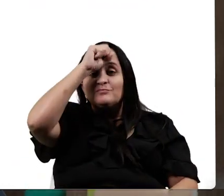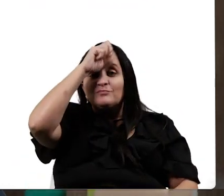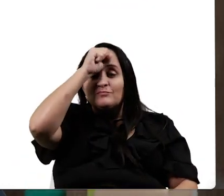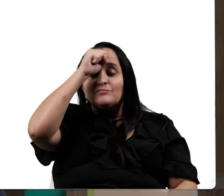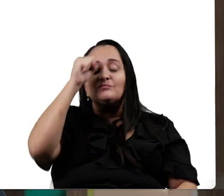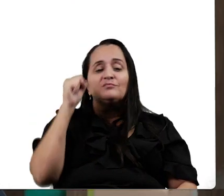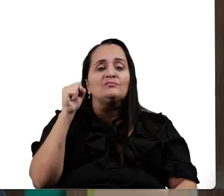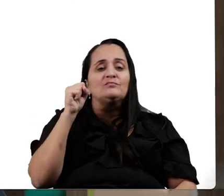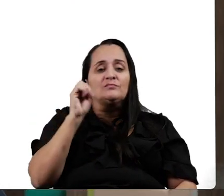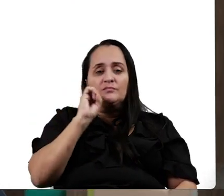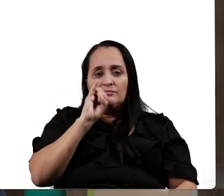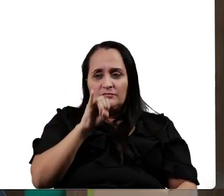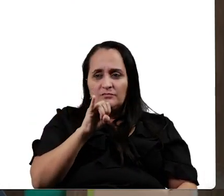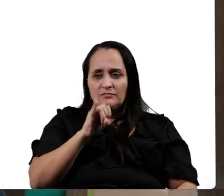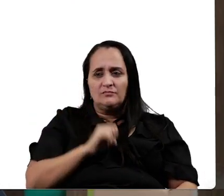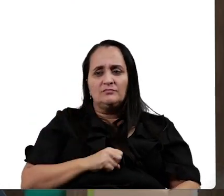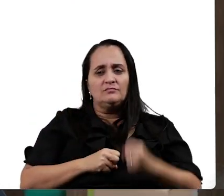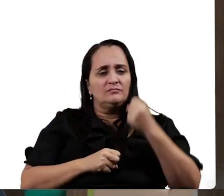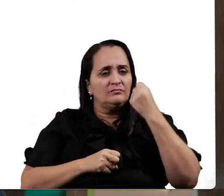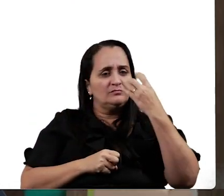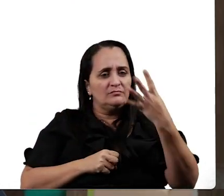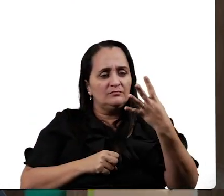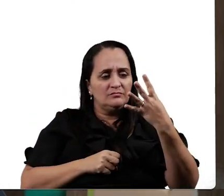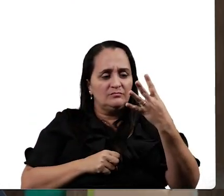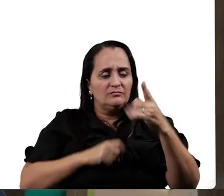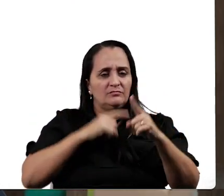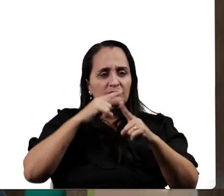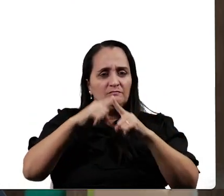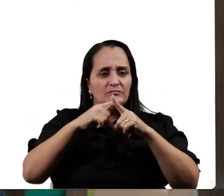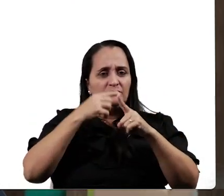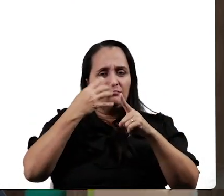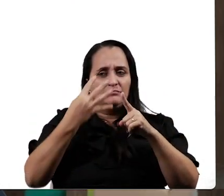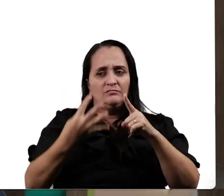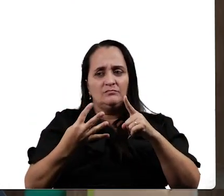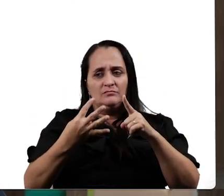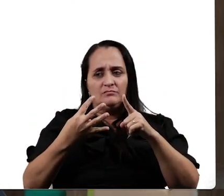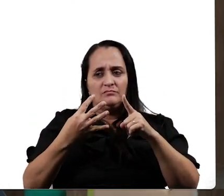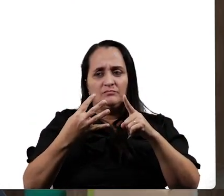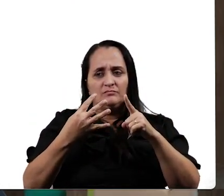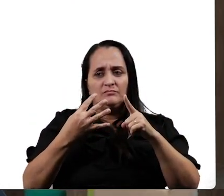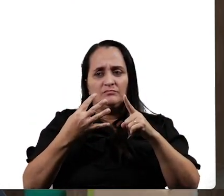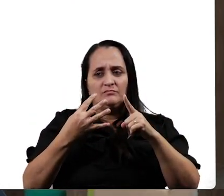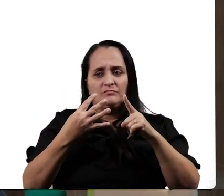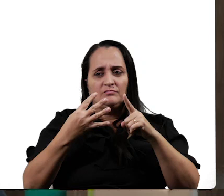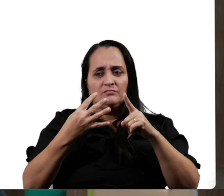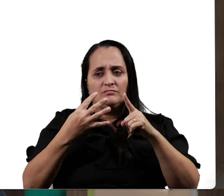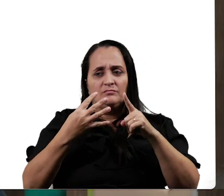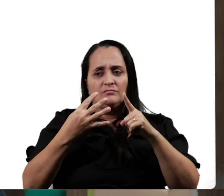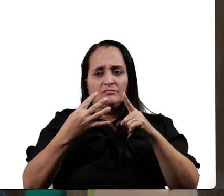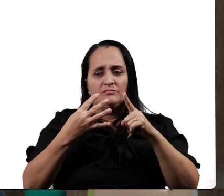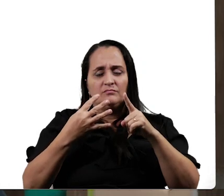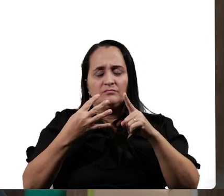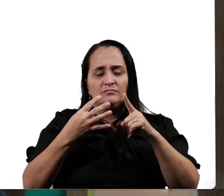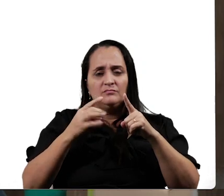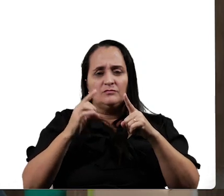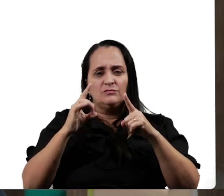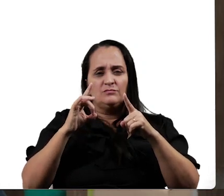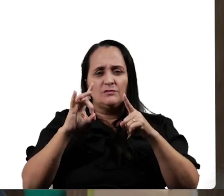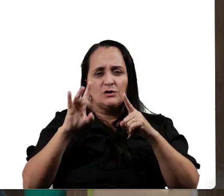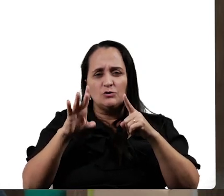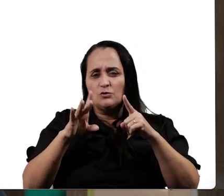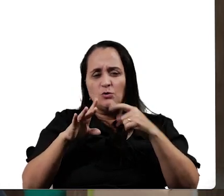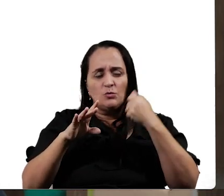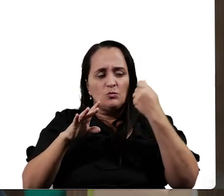temos quatro a gente vai colocar mais quro aí a gente vai falar tipo assim ó o quatro se fosse só 4 + 4 seria